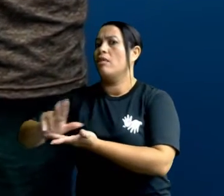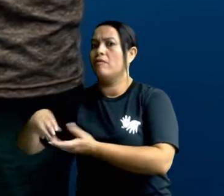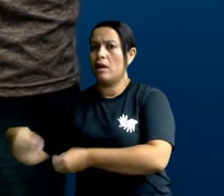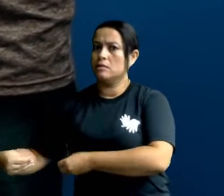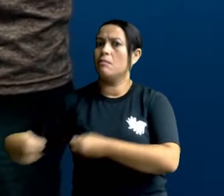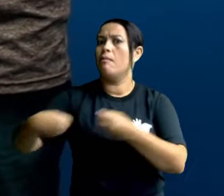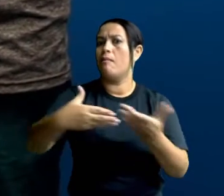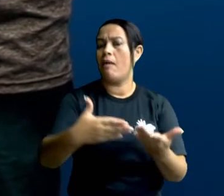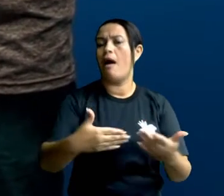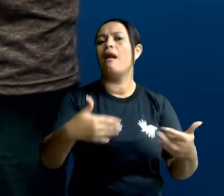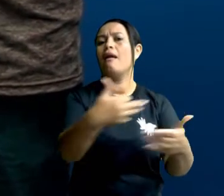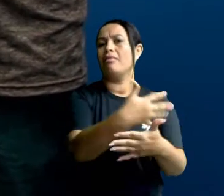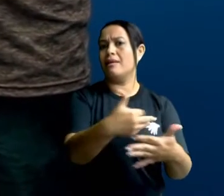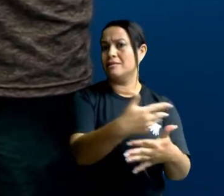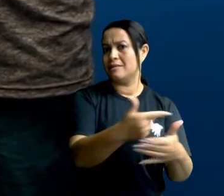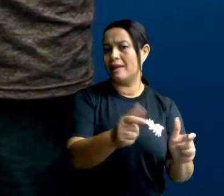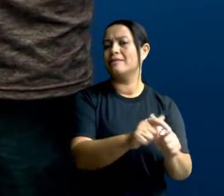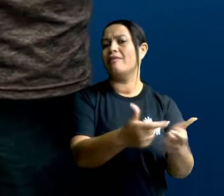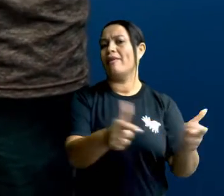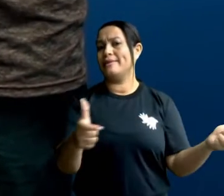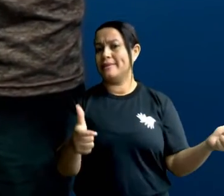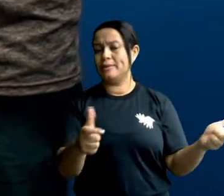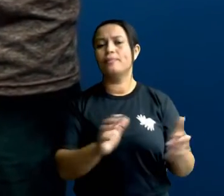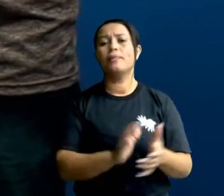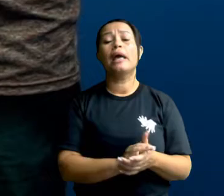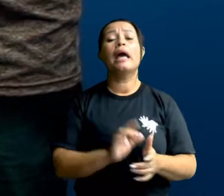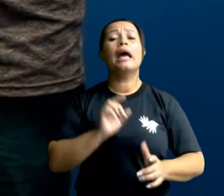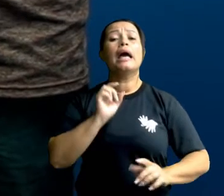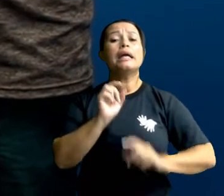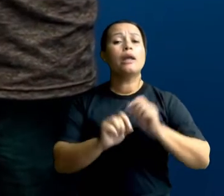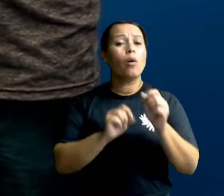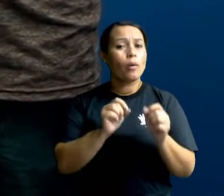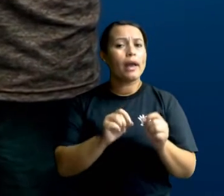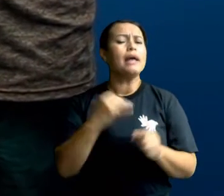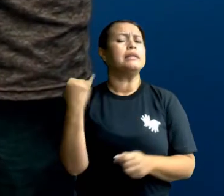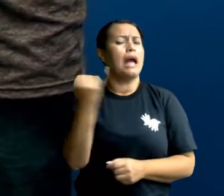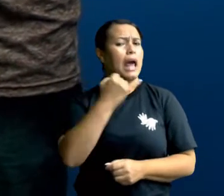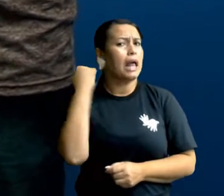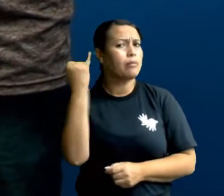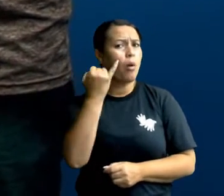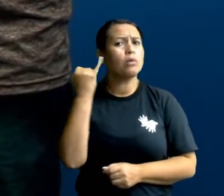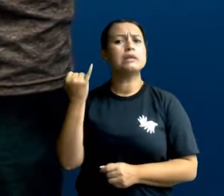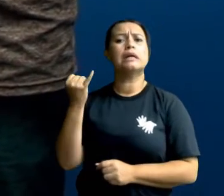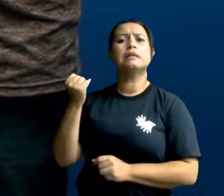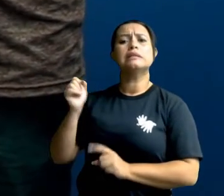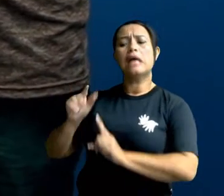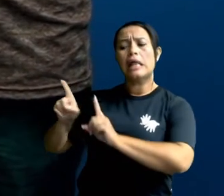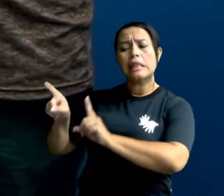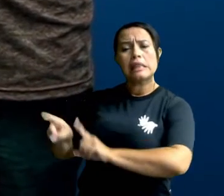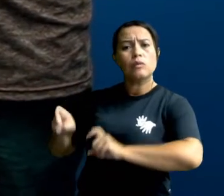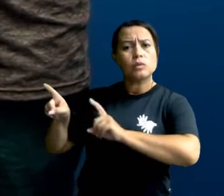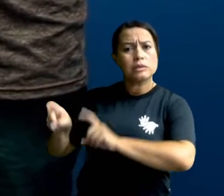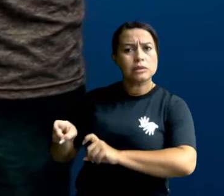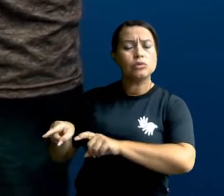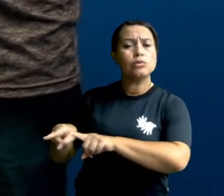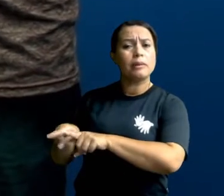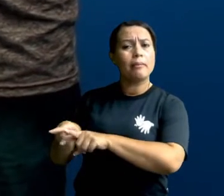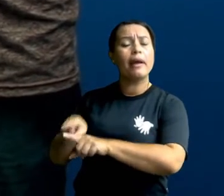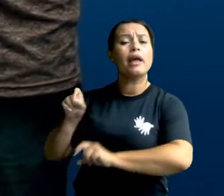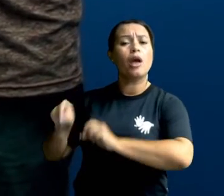toda essa população que vinha crescendo. Então, essa grande importância da agropecuária, né, é